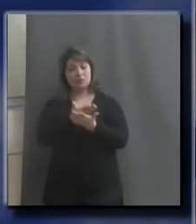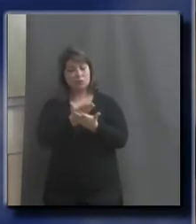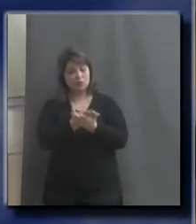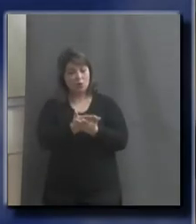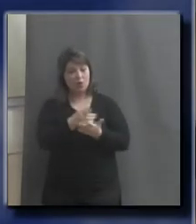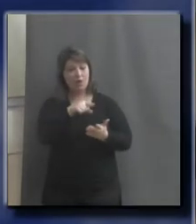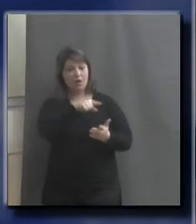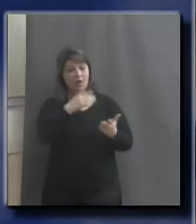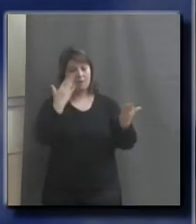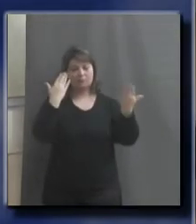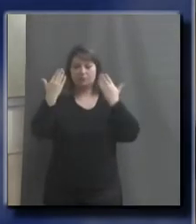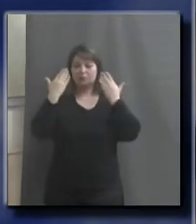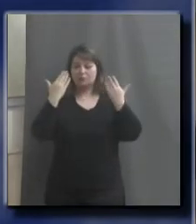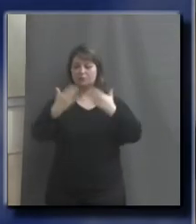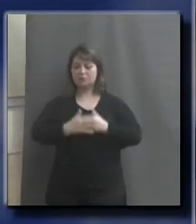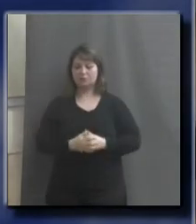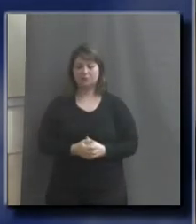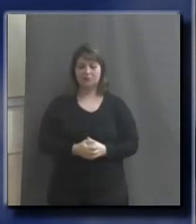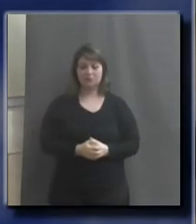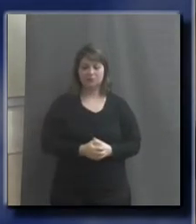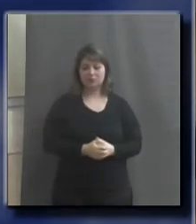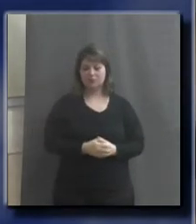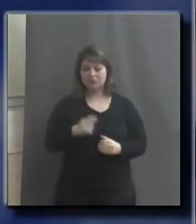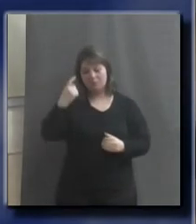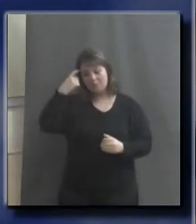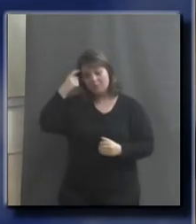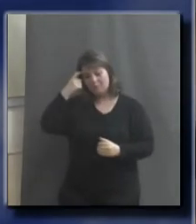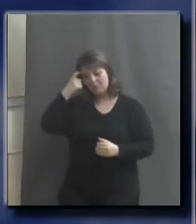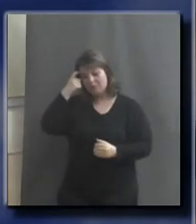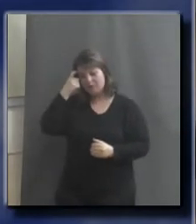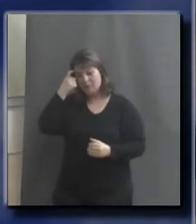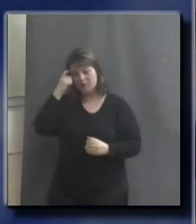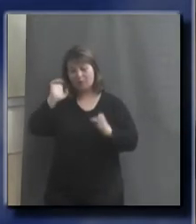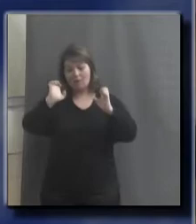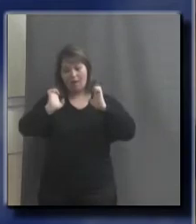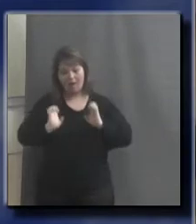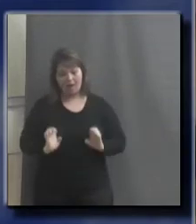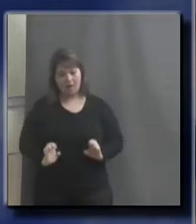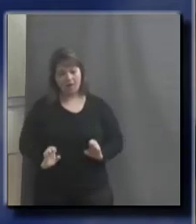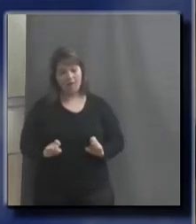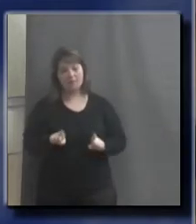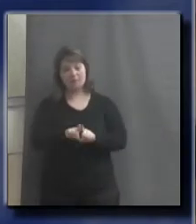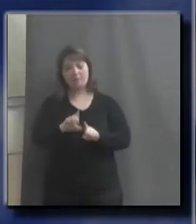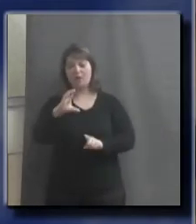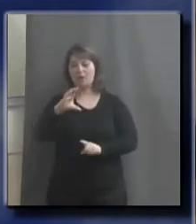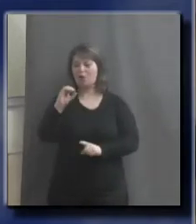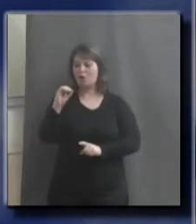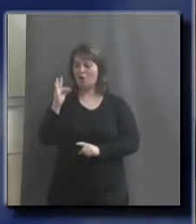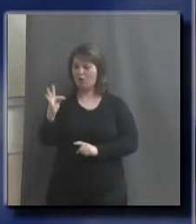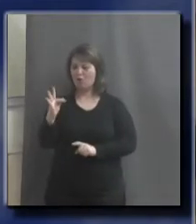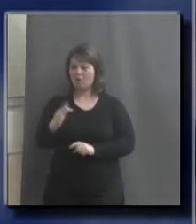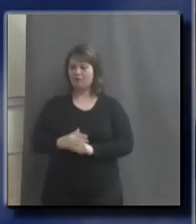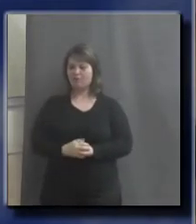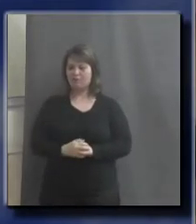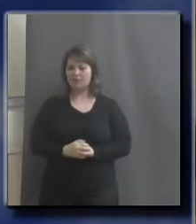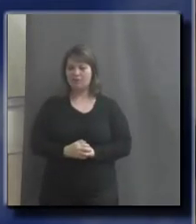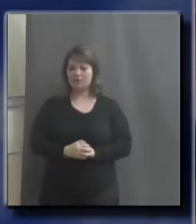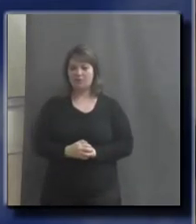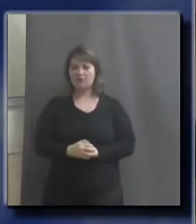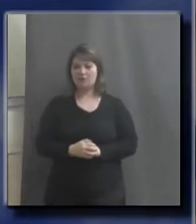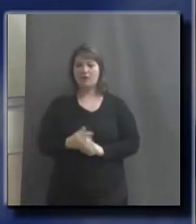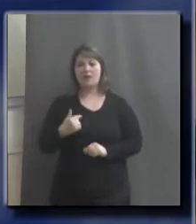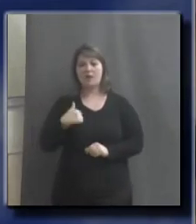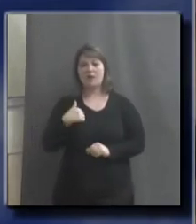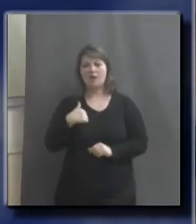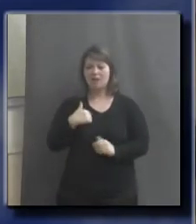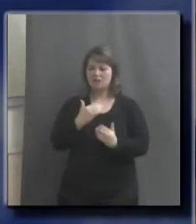psicologia. Acho que, pensando também na questão da comissão de ética e até na própria COF, a